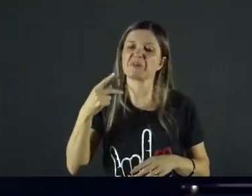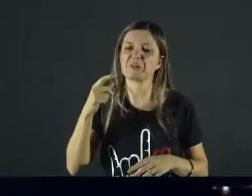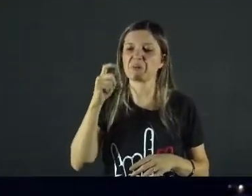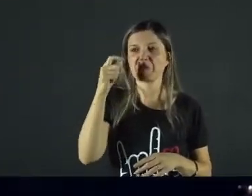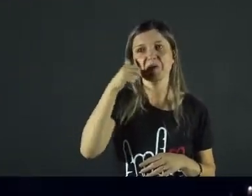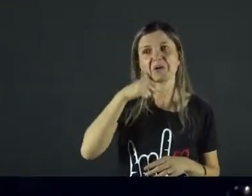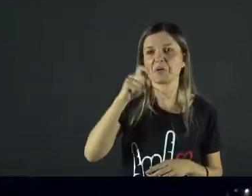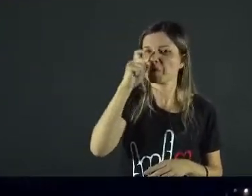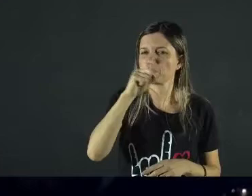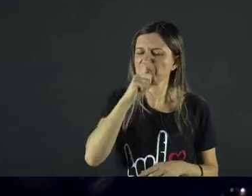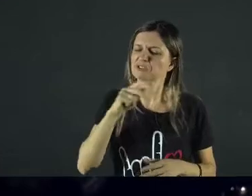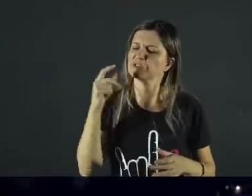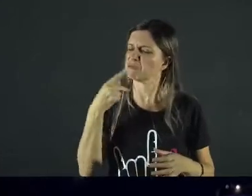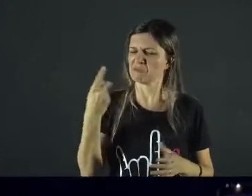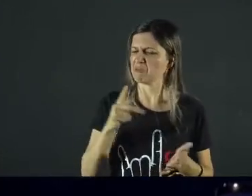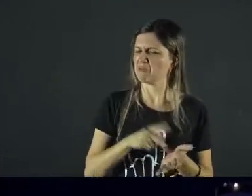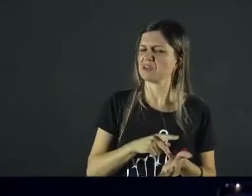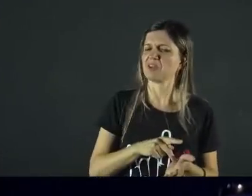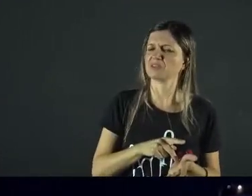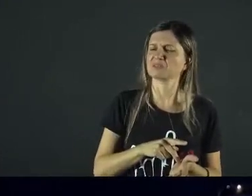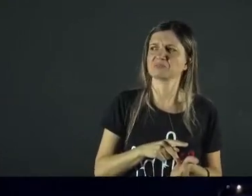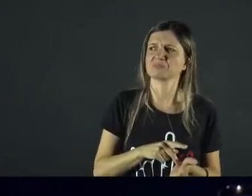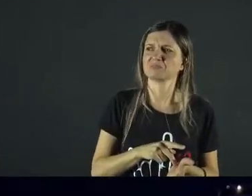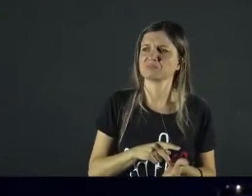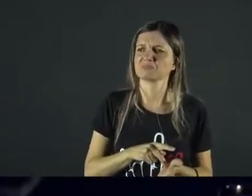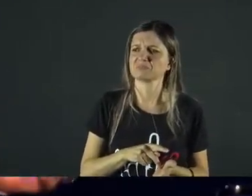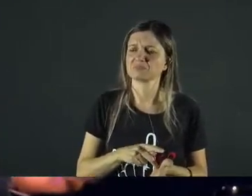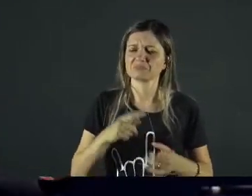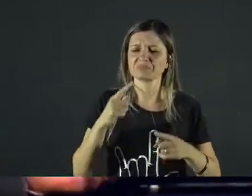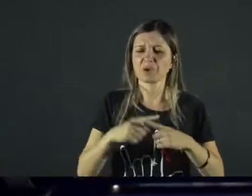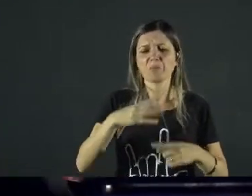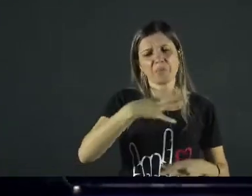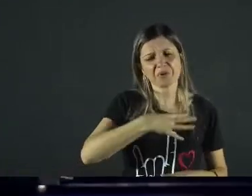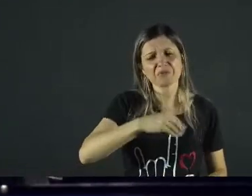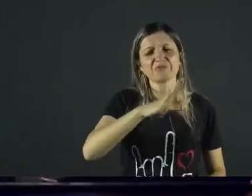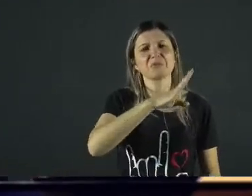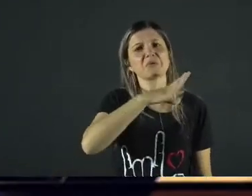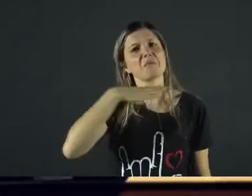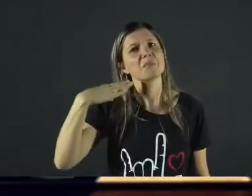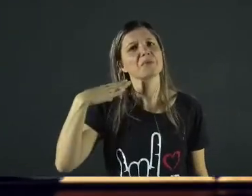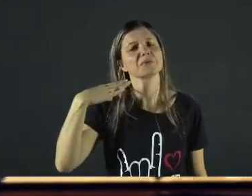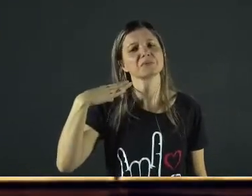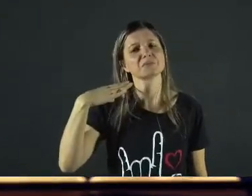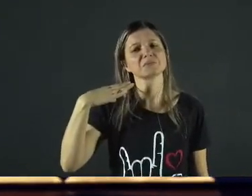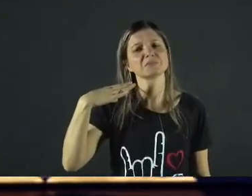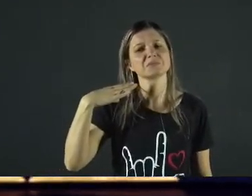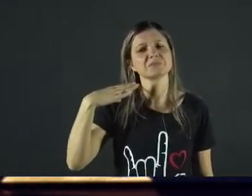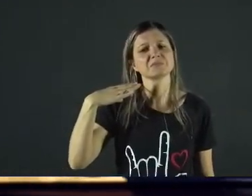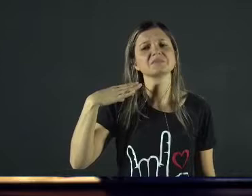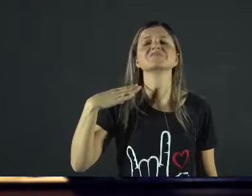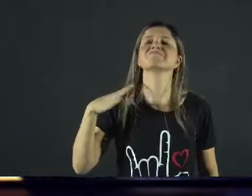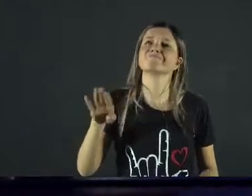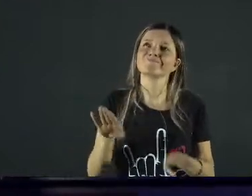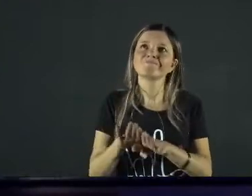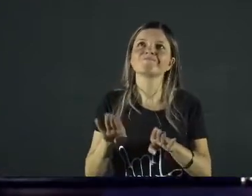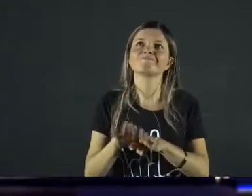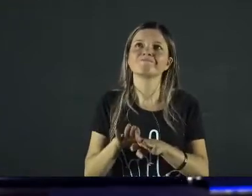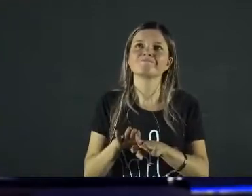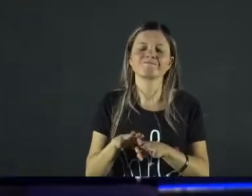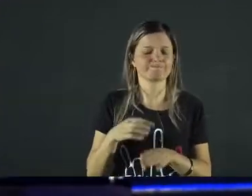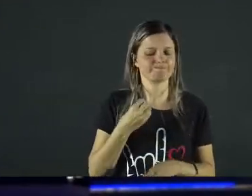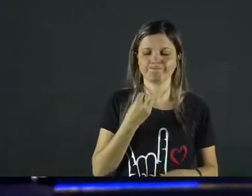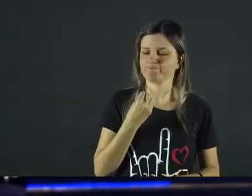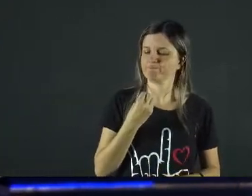Ela não disse a verdade, porque o filho estava morto. E ela também não estava